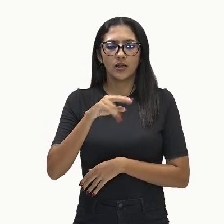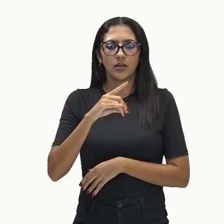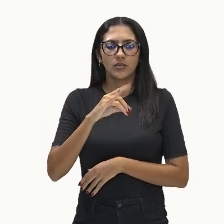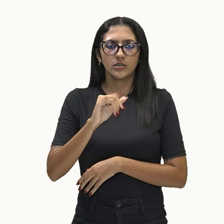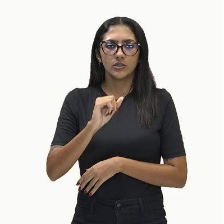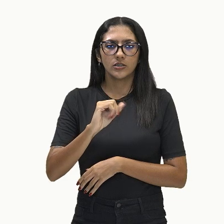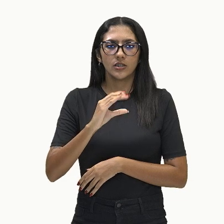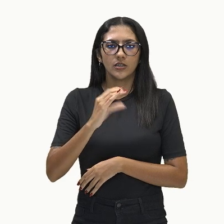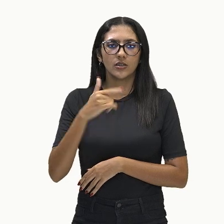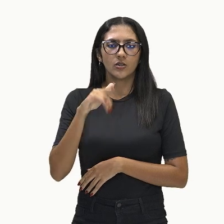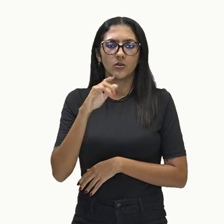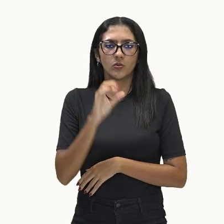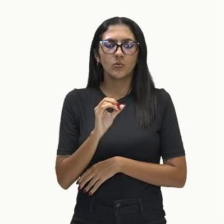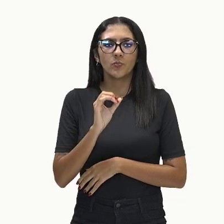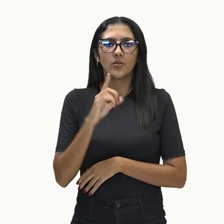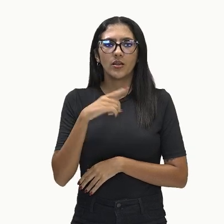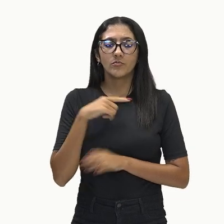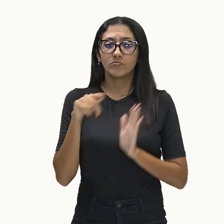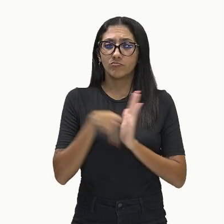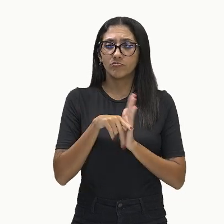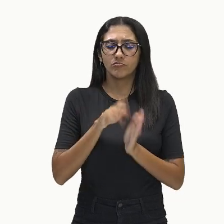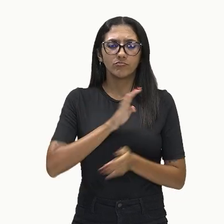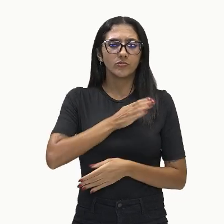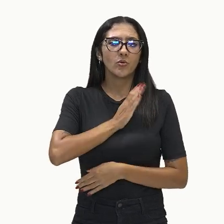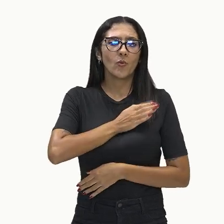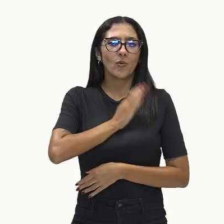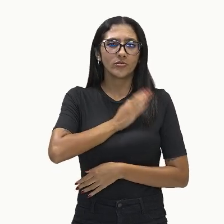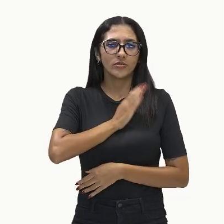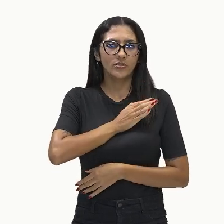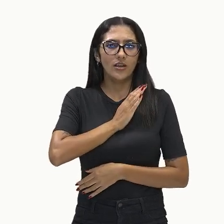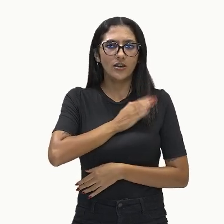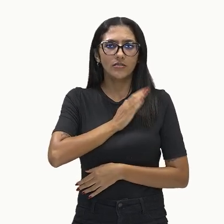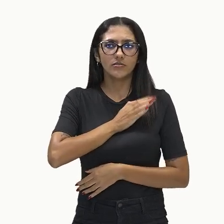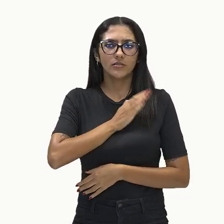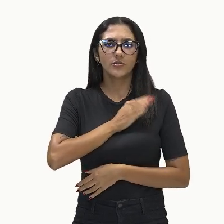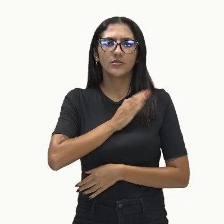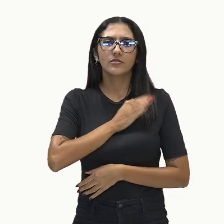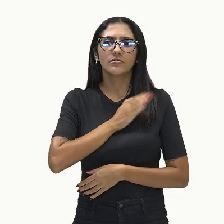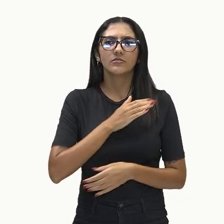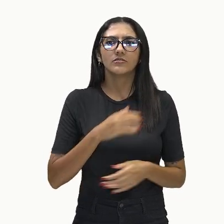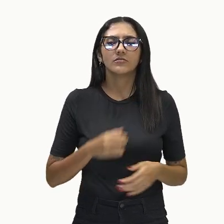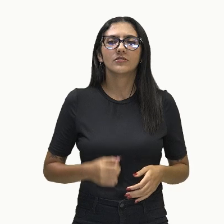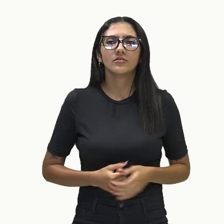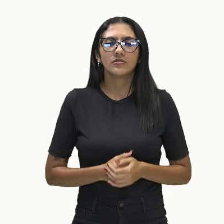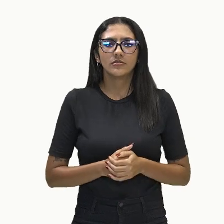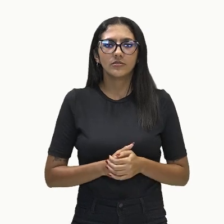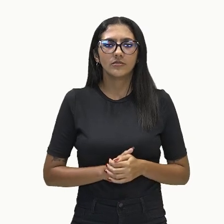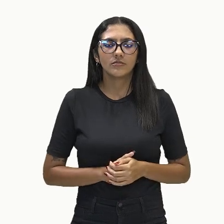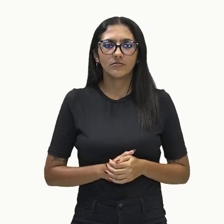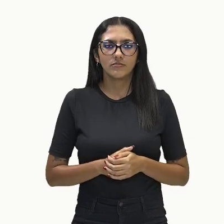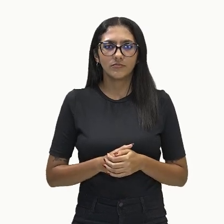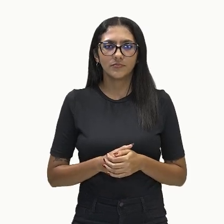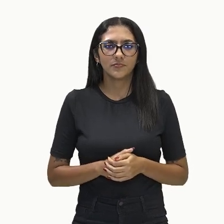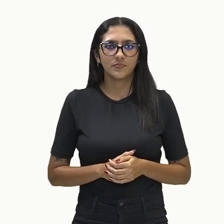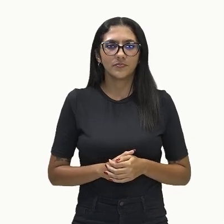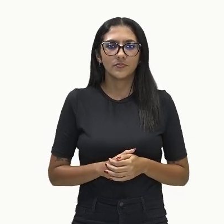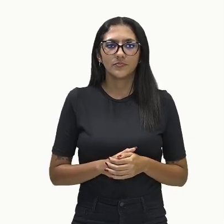é exclusivo do nosso coração, certo? E qual